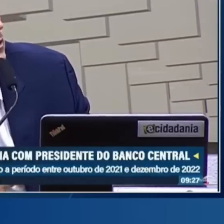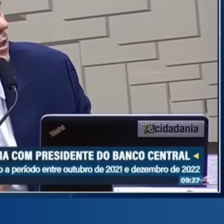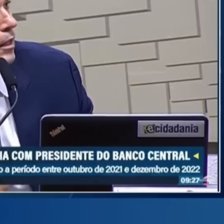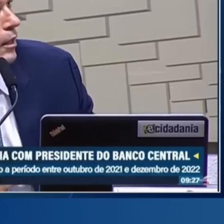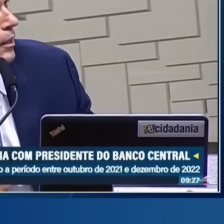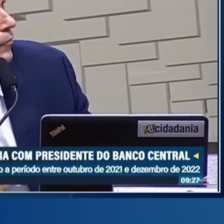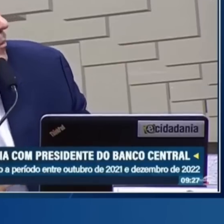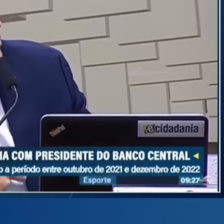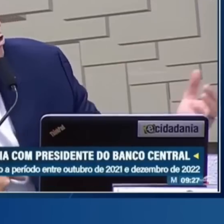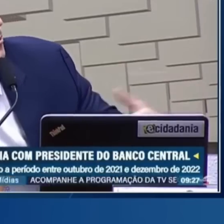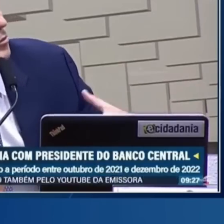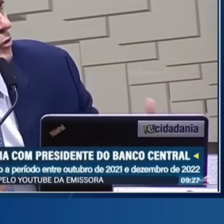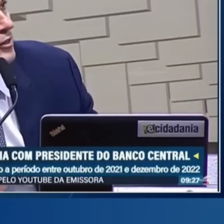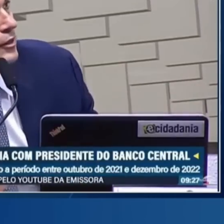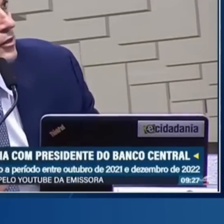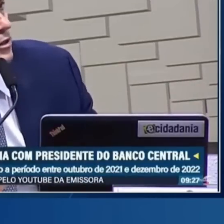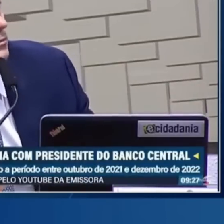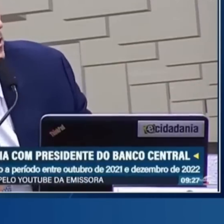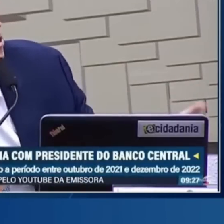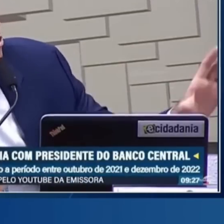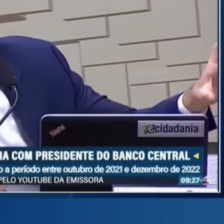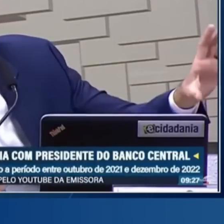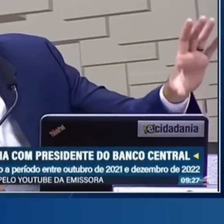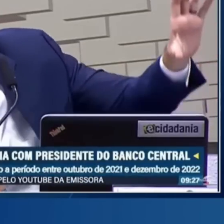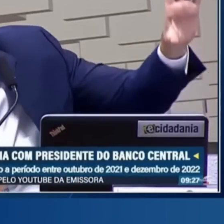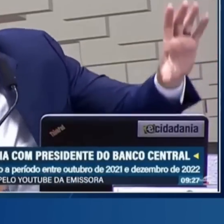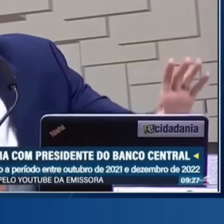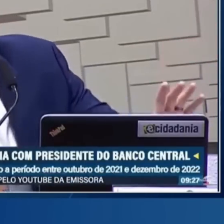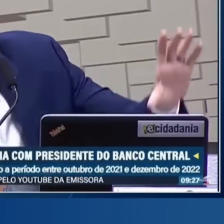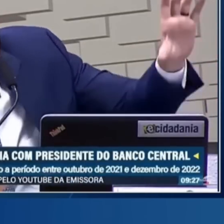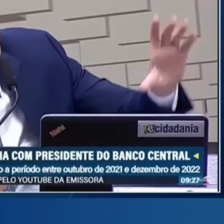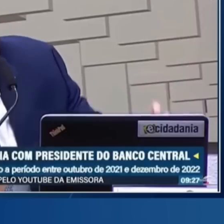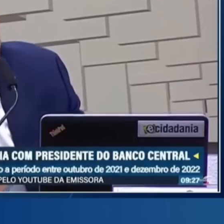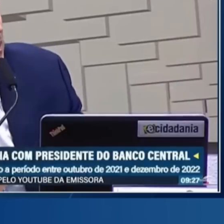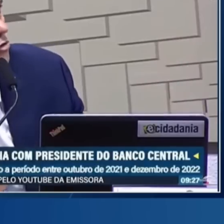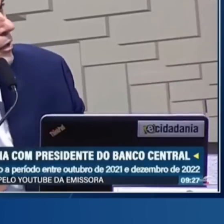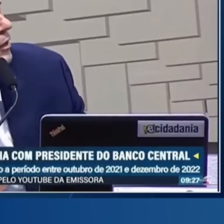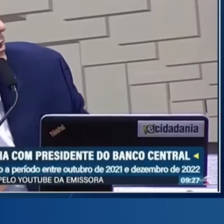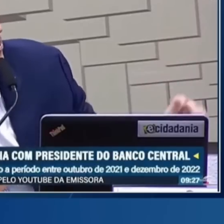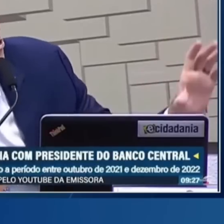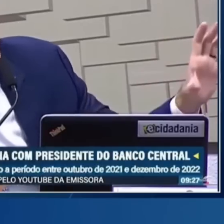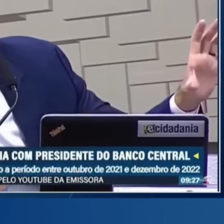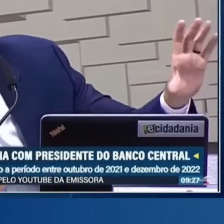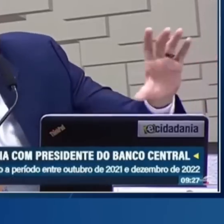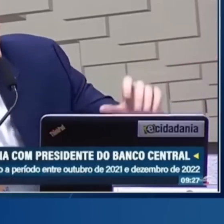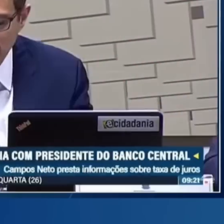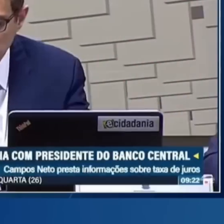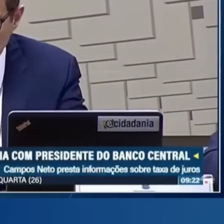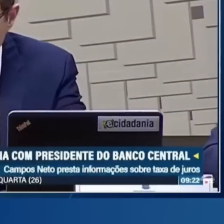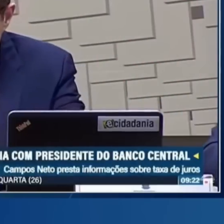de progresso, de geração de emprego e de renda, e por isso acho sim importante ações nesse campo que pelo menos o questionem, né,